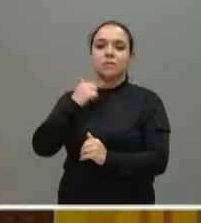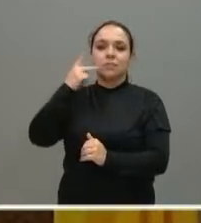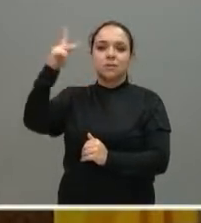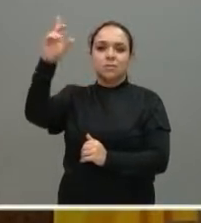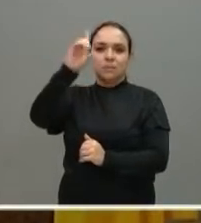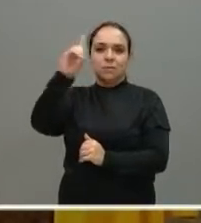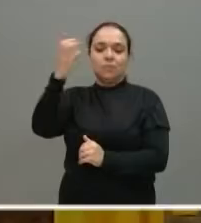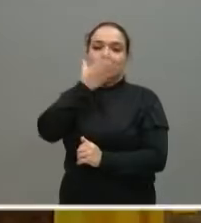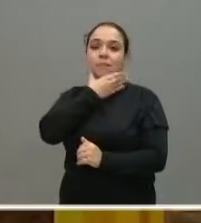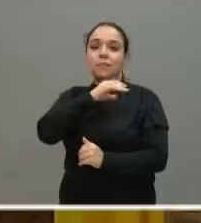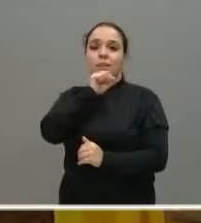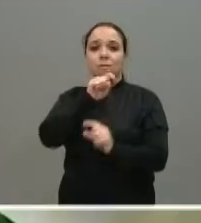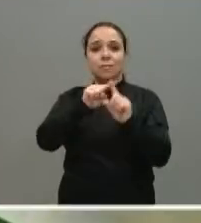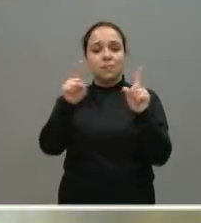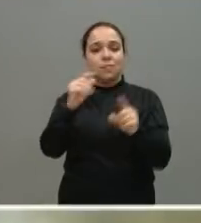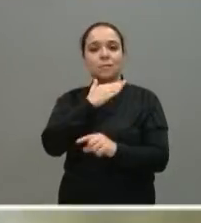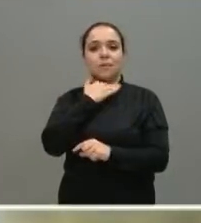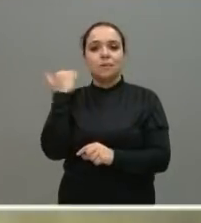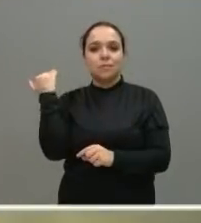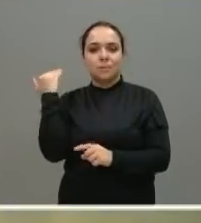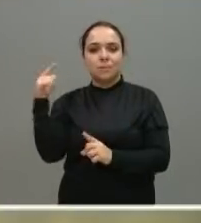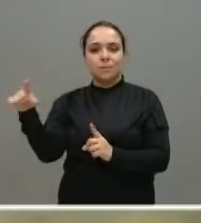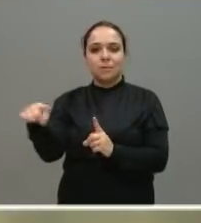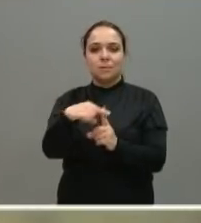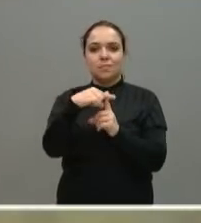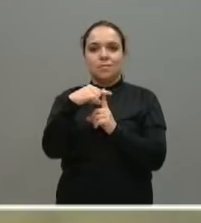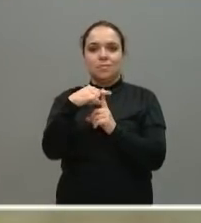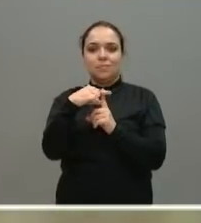e morreu na cruz,